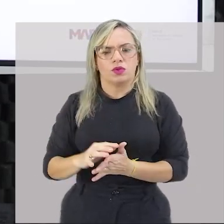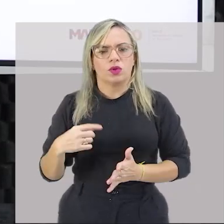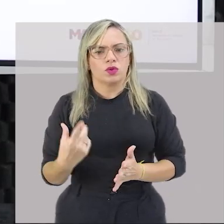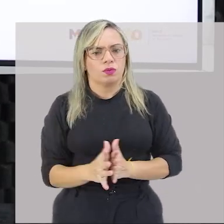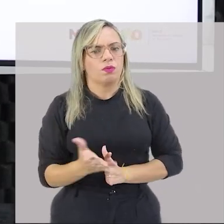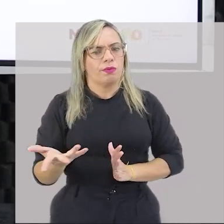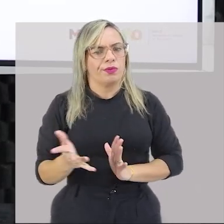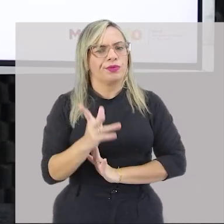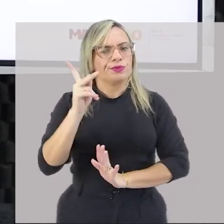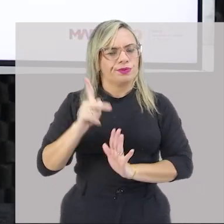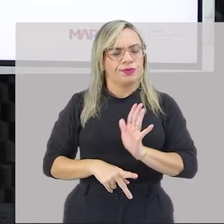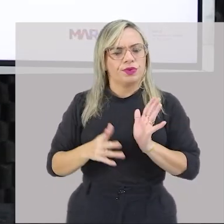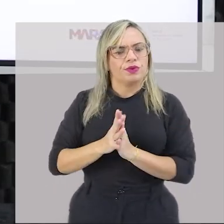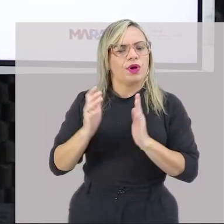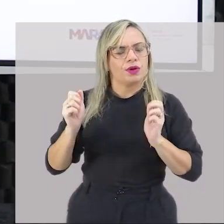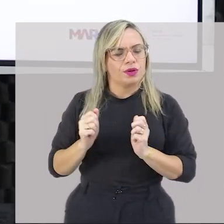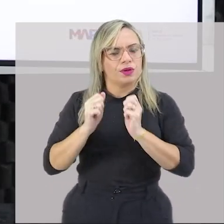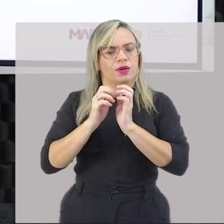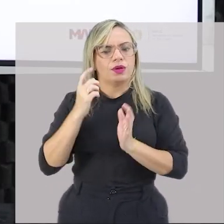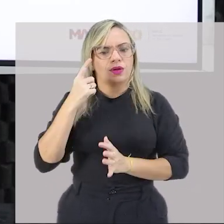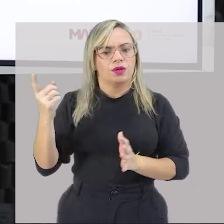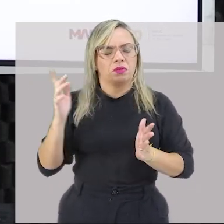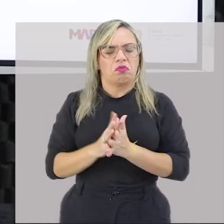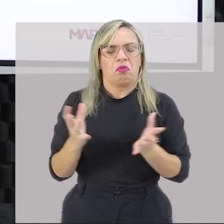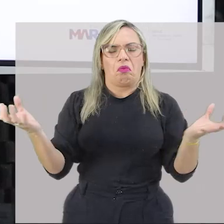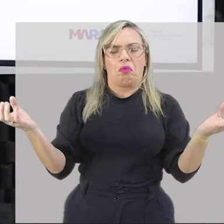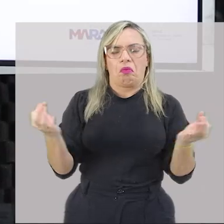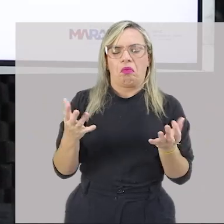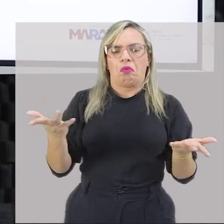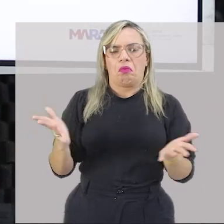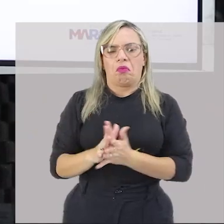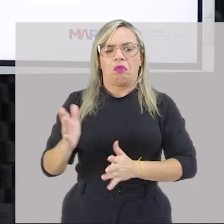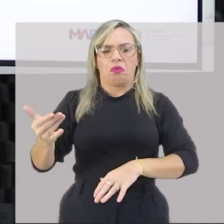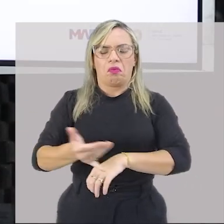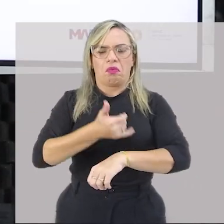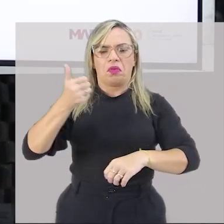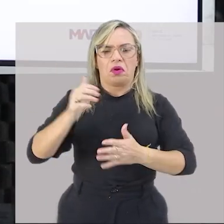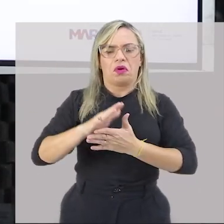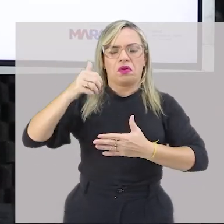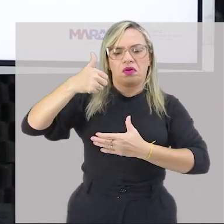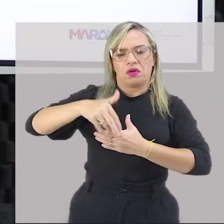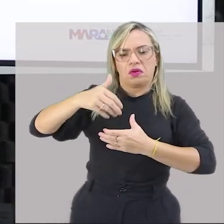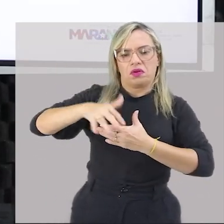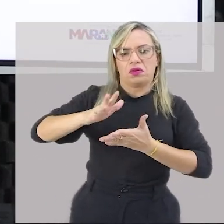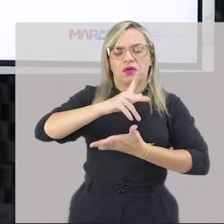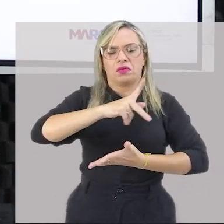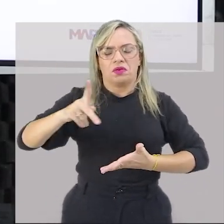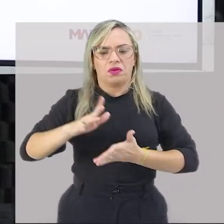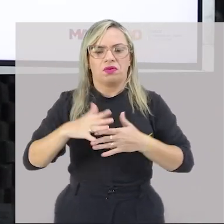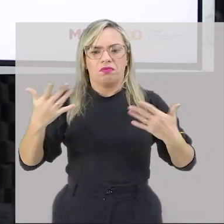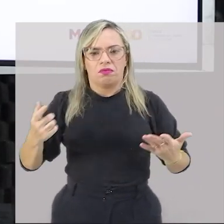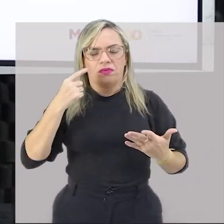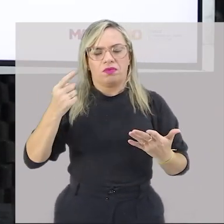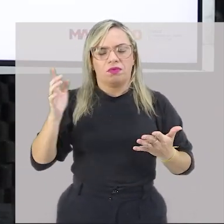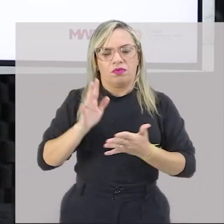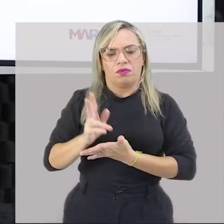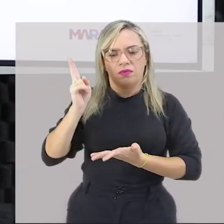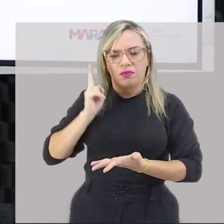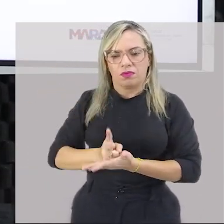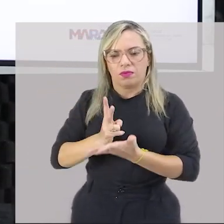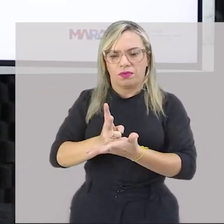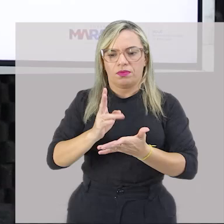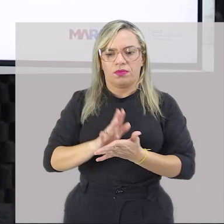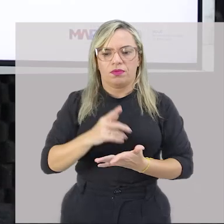projeto, legal? Só fera que tem aqui dando várias dicas para vocês, beleza? Então vamos continuar nossa aula